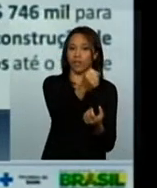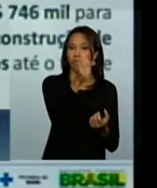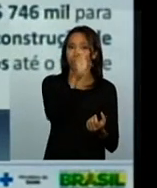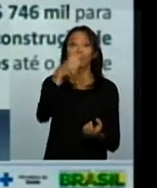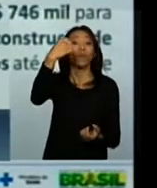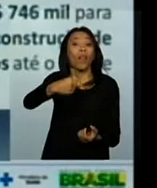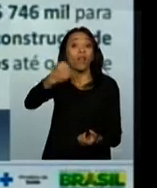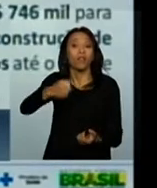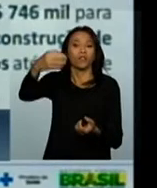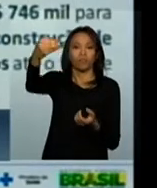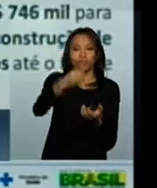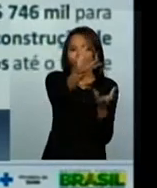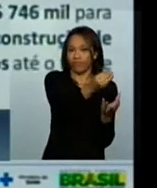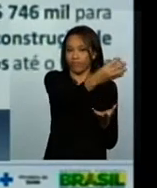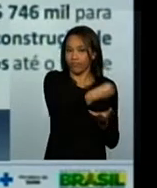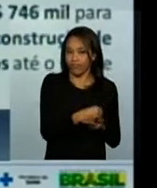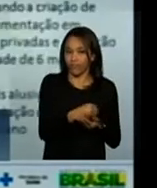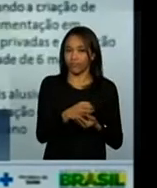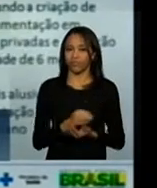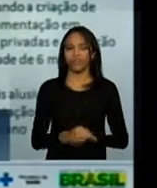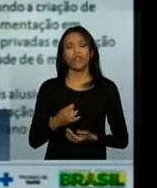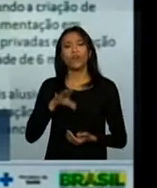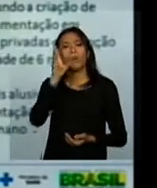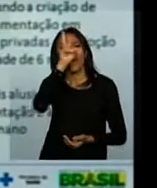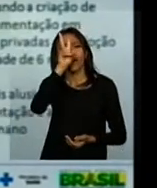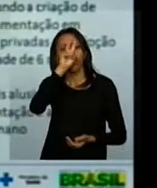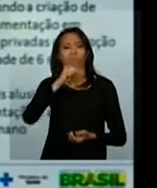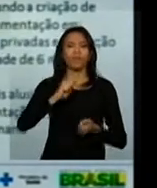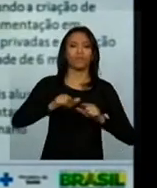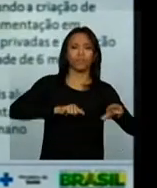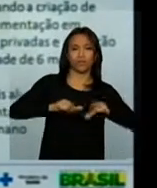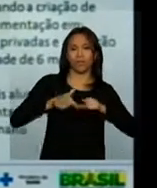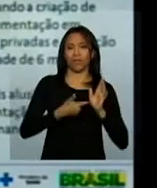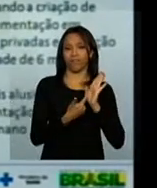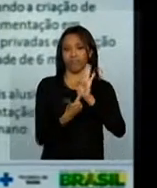incentivando isso. Pode passar? Para lembrar de algumas das ações.